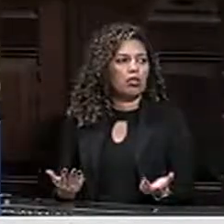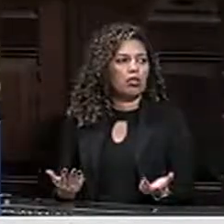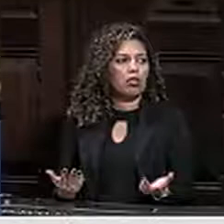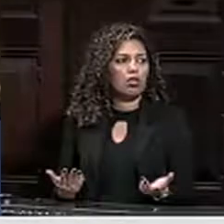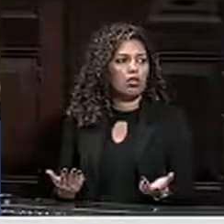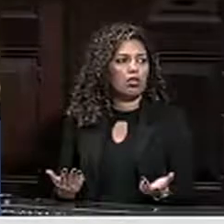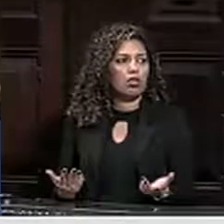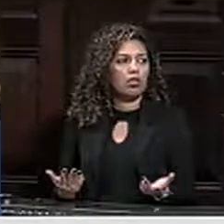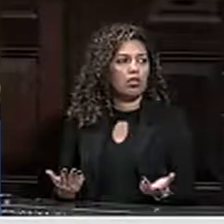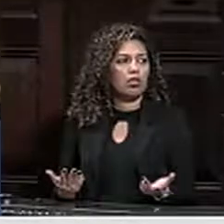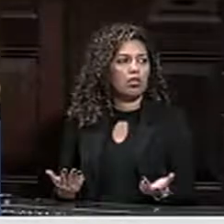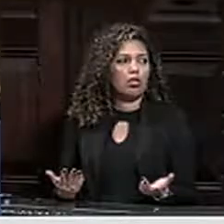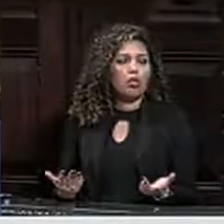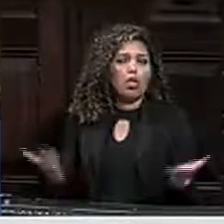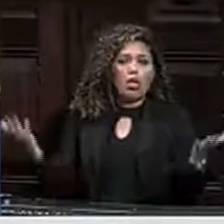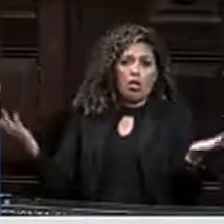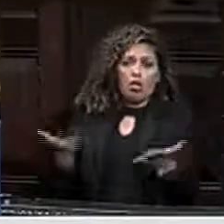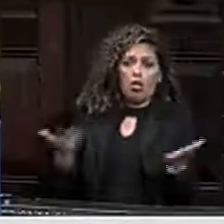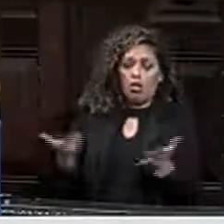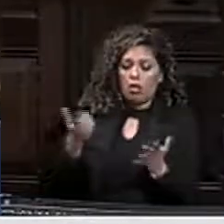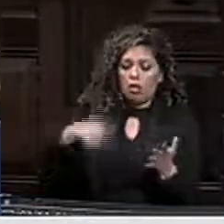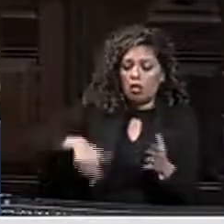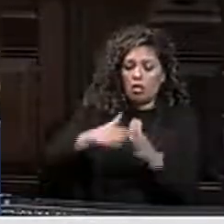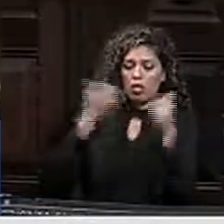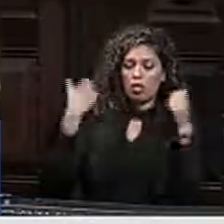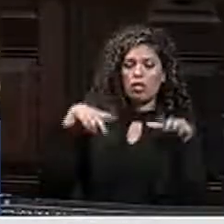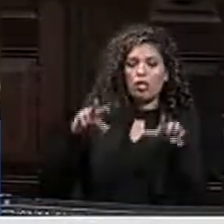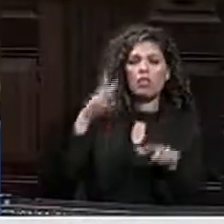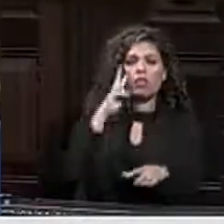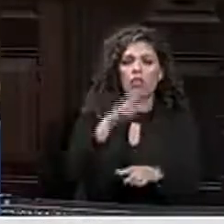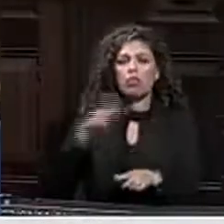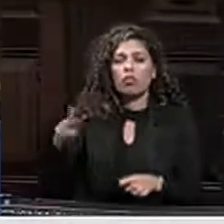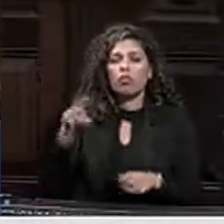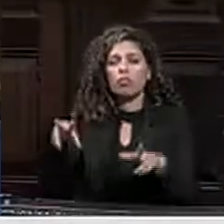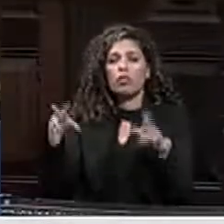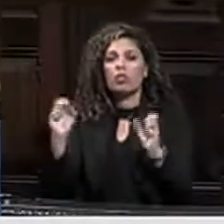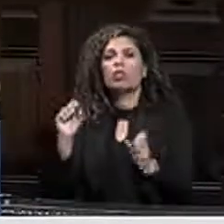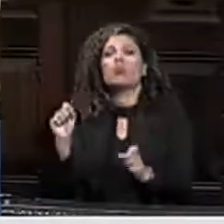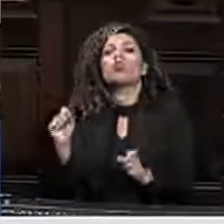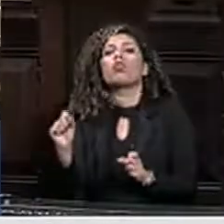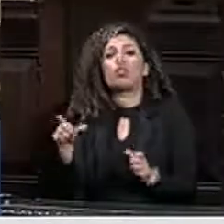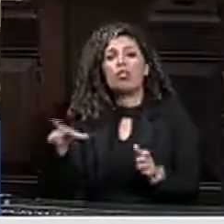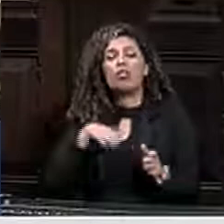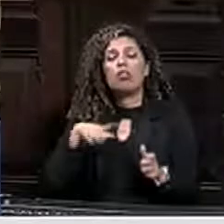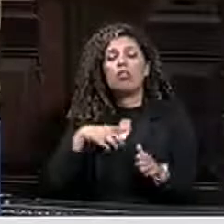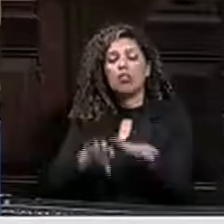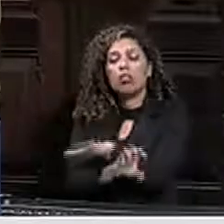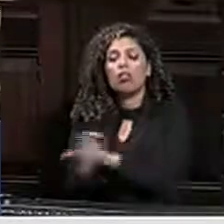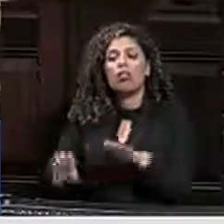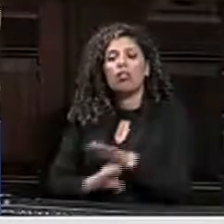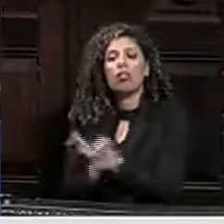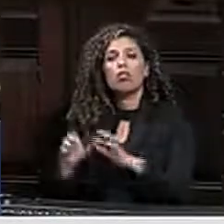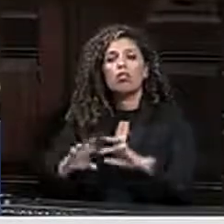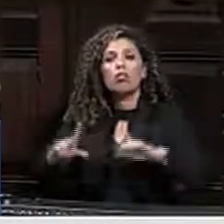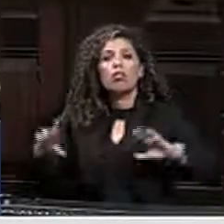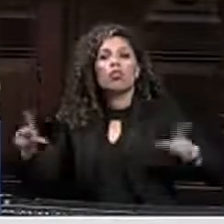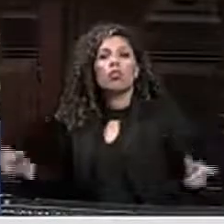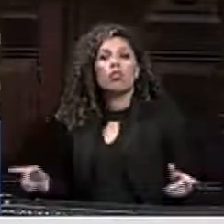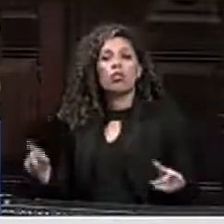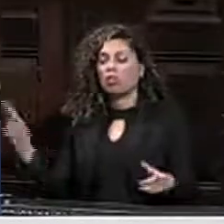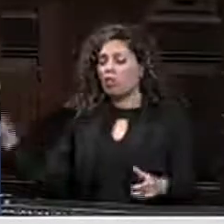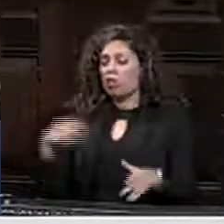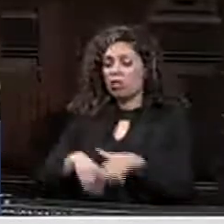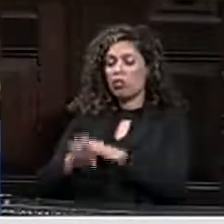identificamos empresas que estão na lista da dívida ativa e que de repente é beneficiada com esse tipo de mensagem enviada para